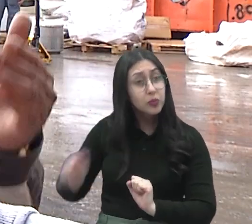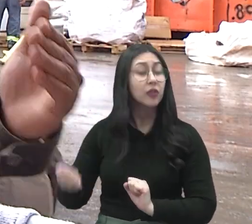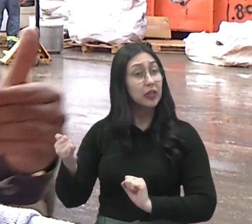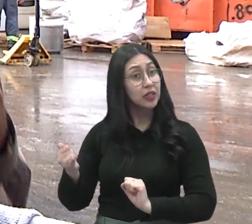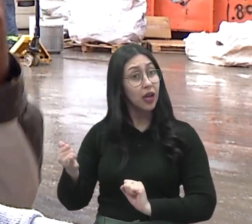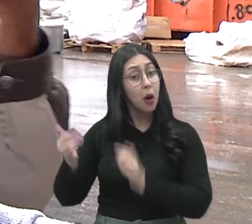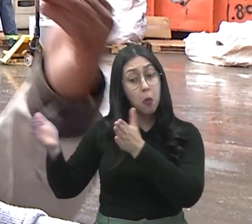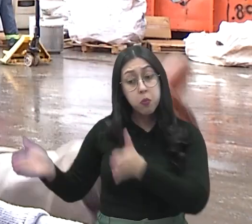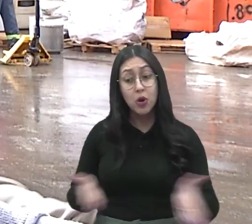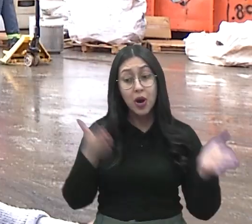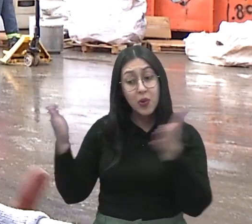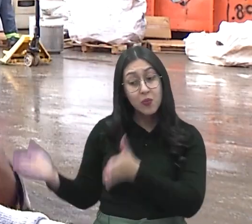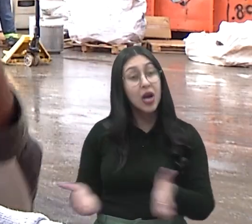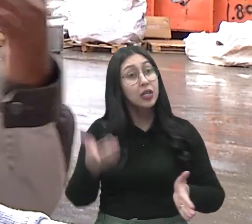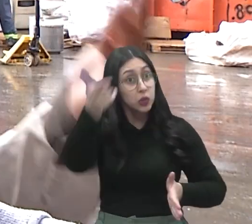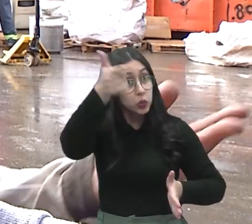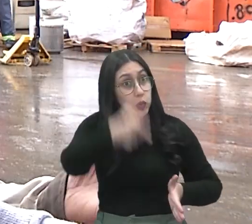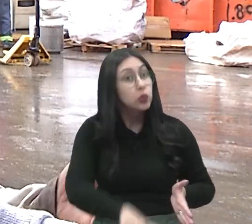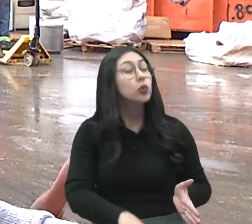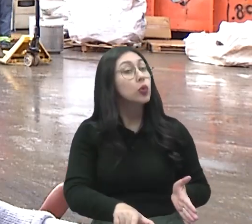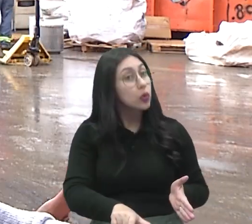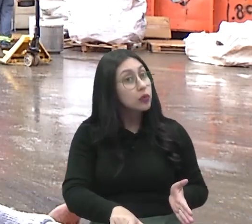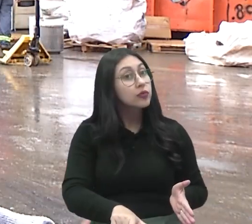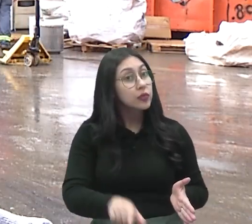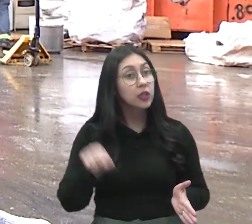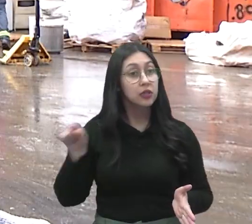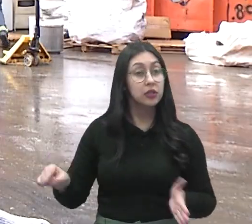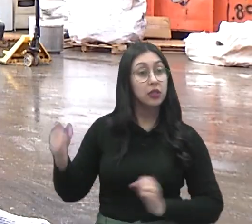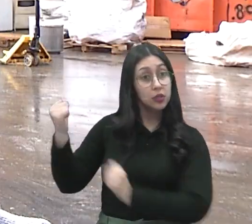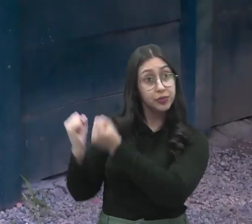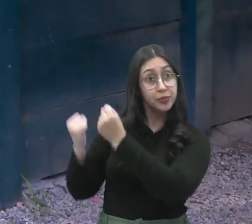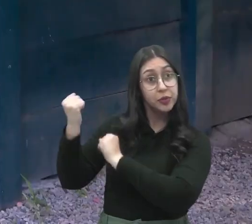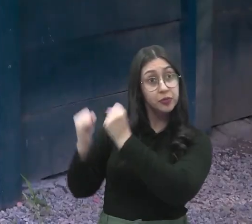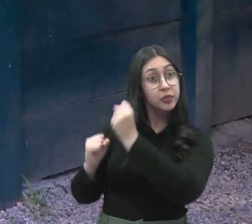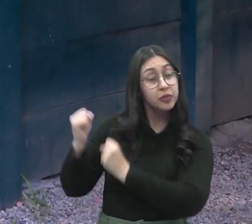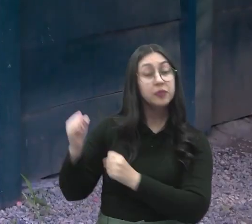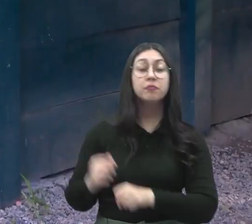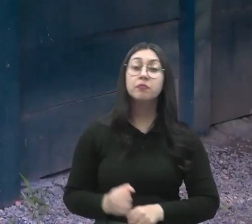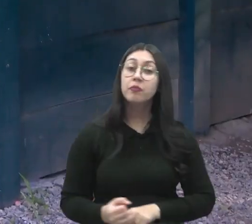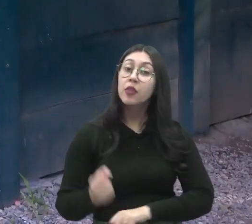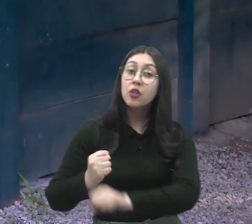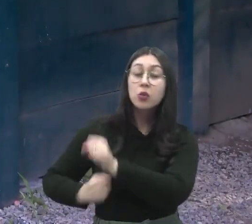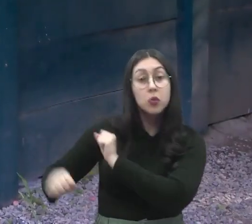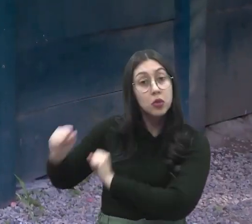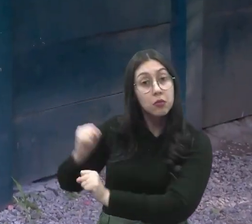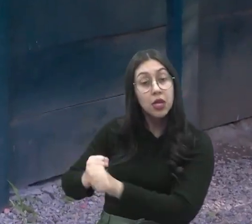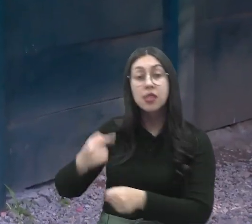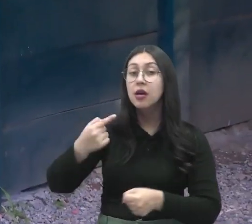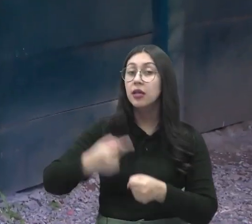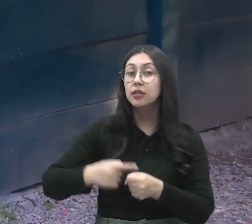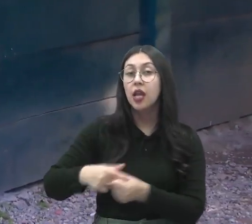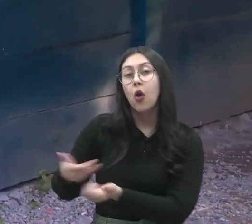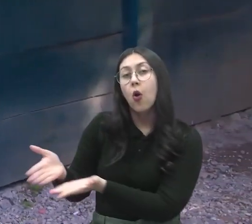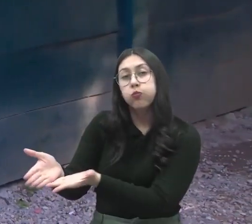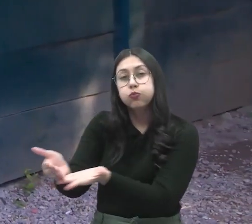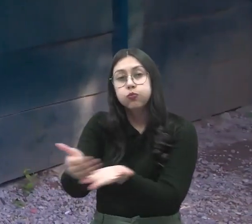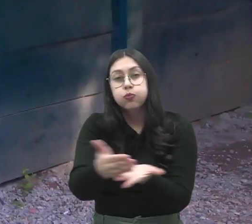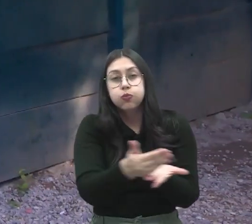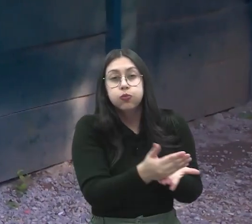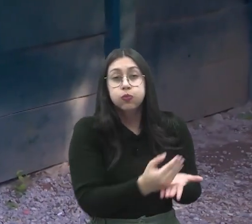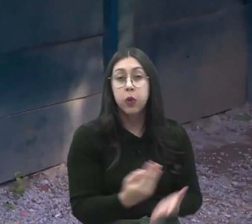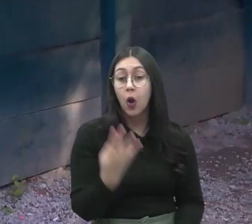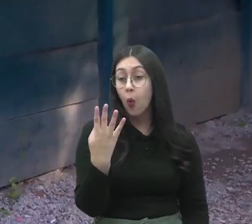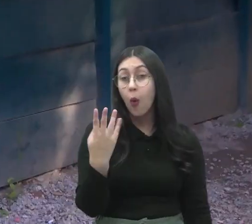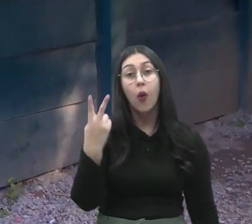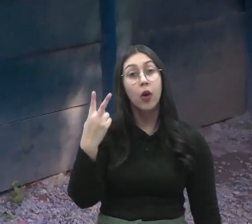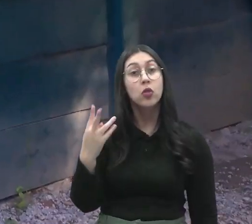você tem todo o material que pode ser reutilizado na produção de outros produtos. No ano passado, a cidade recolheu